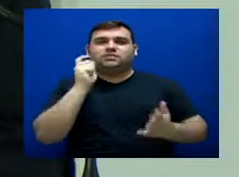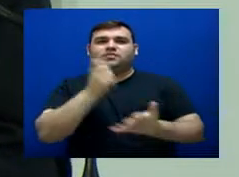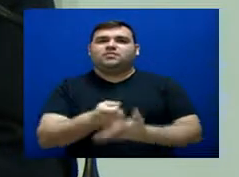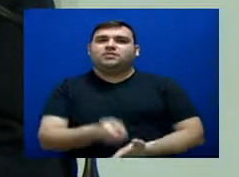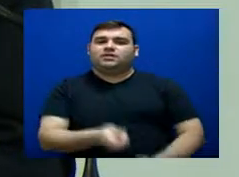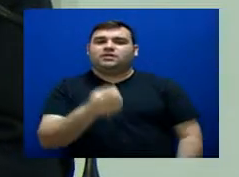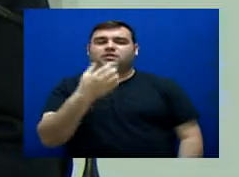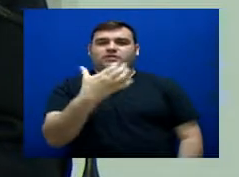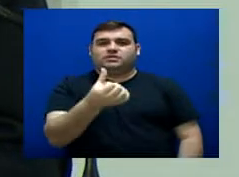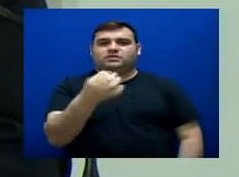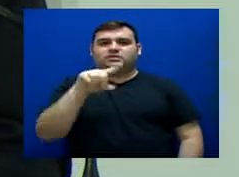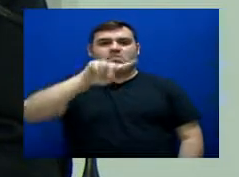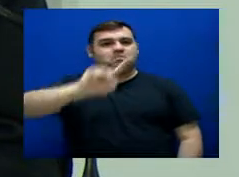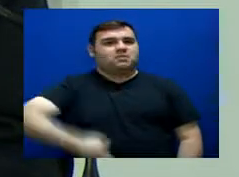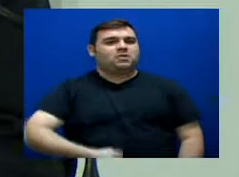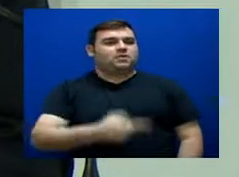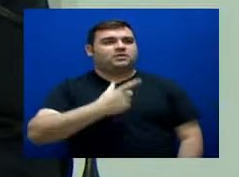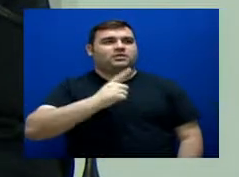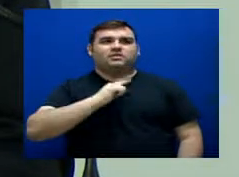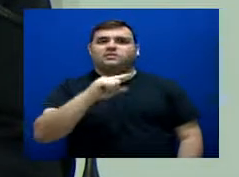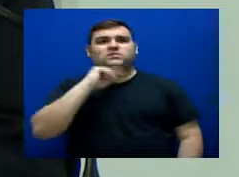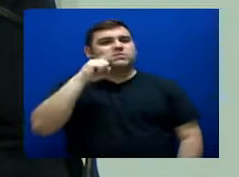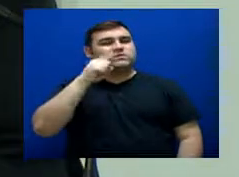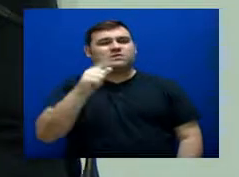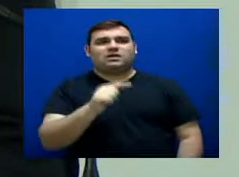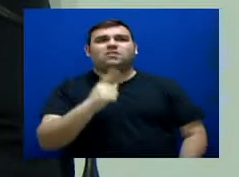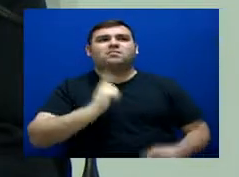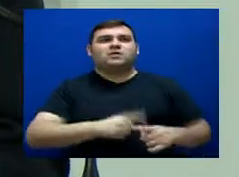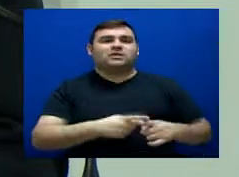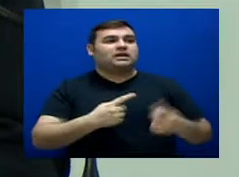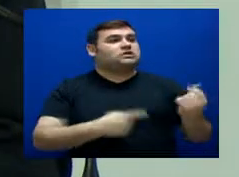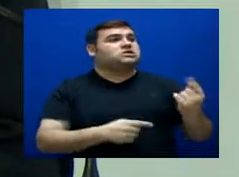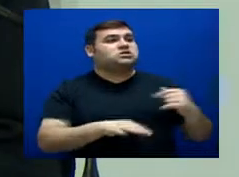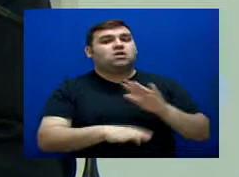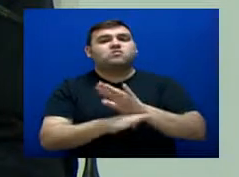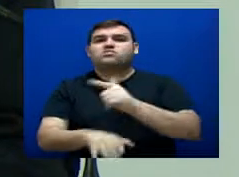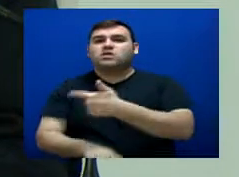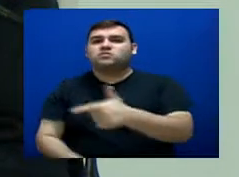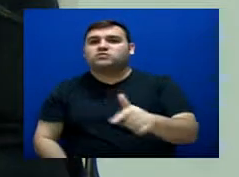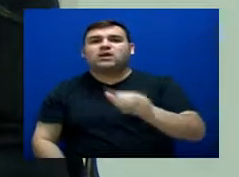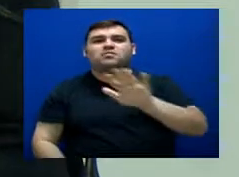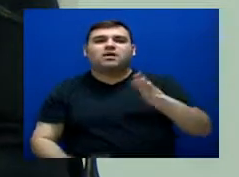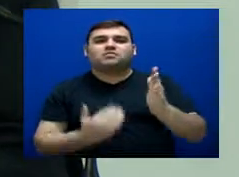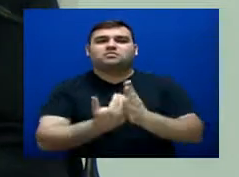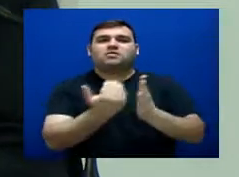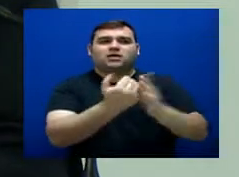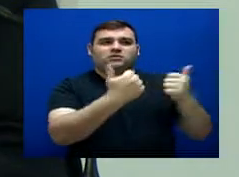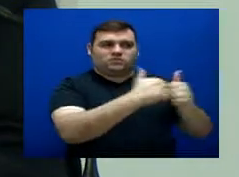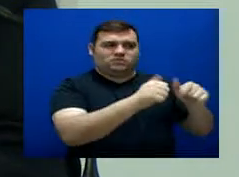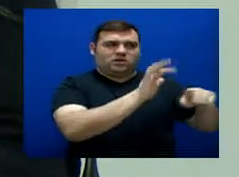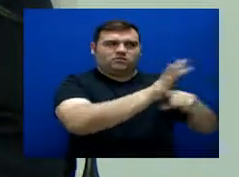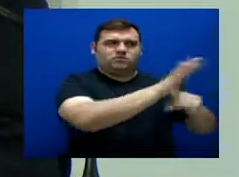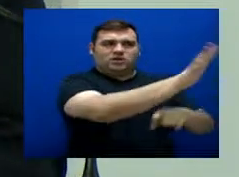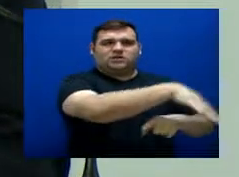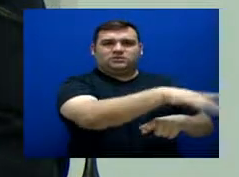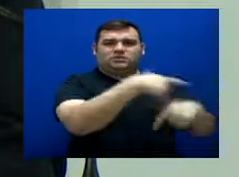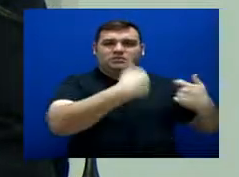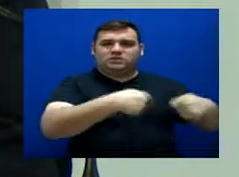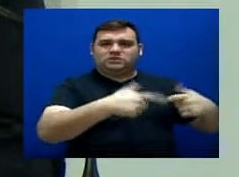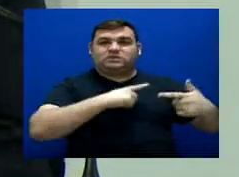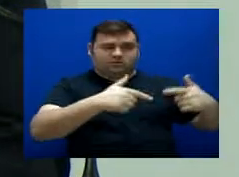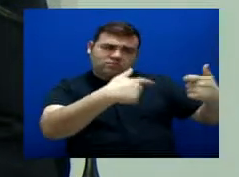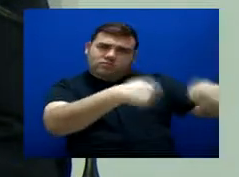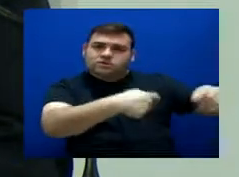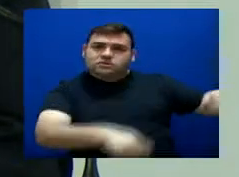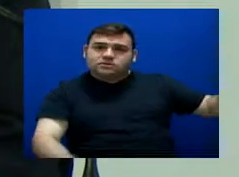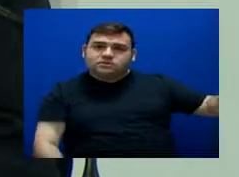milhões, portanto, não pode negociar com os trabalhadores em transporte, porque não tem de onde tirar dinheiro. Mas pode aumentar o número para atender aquela população que merece, não estou dizendo que